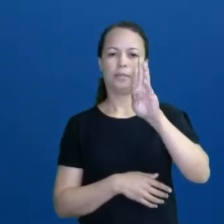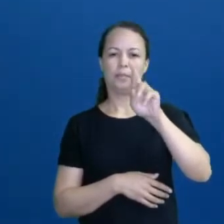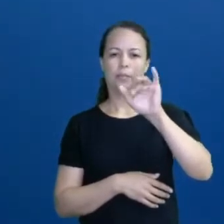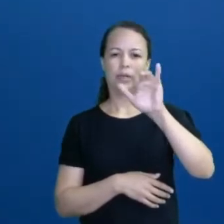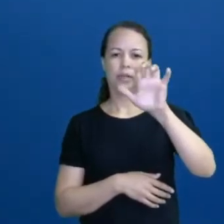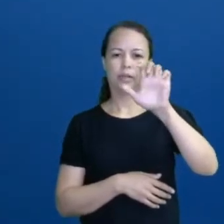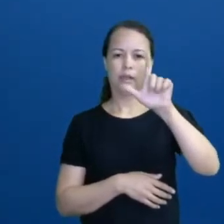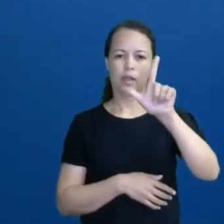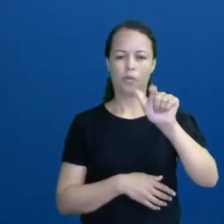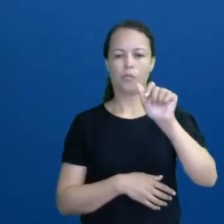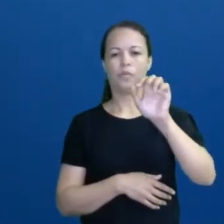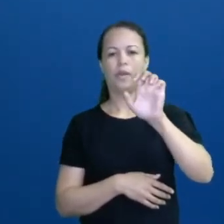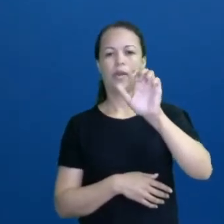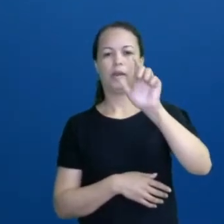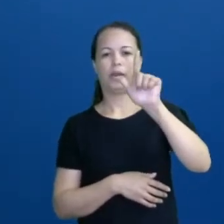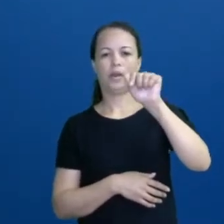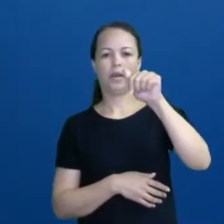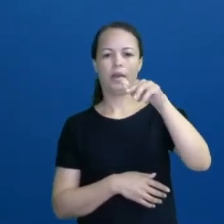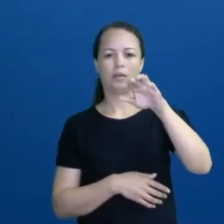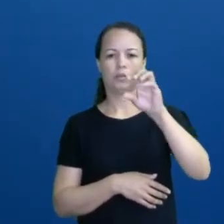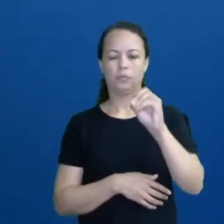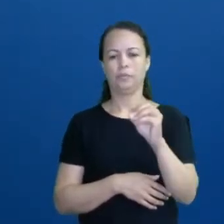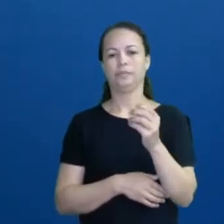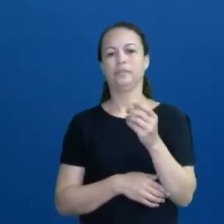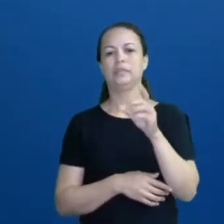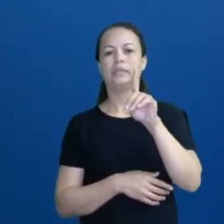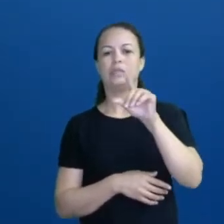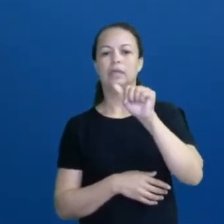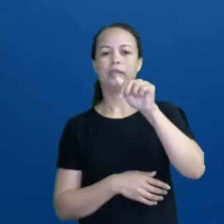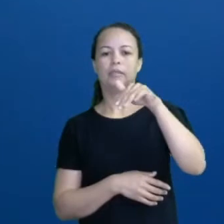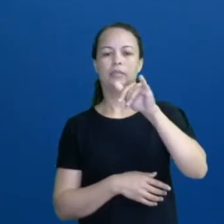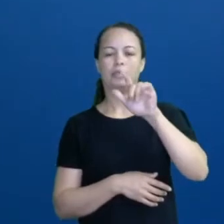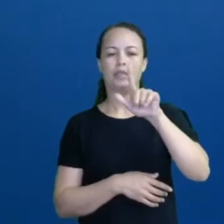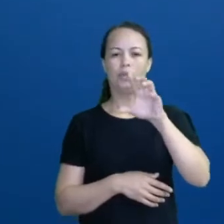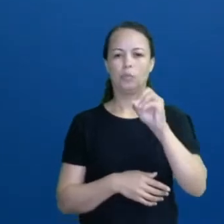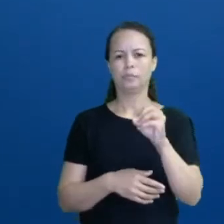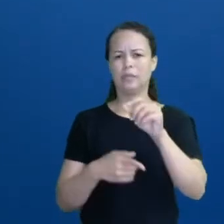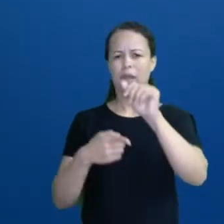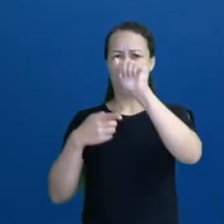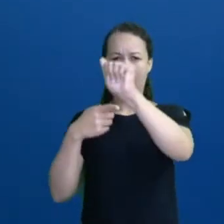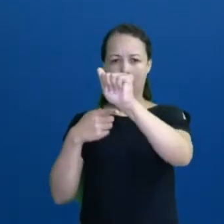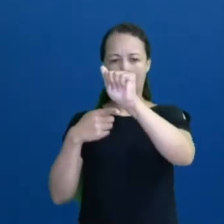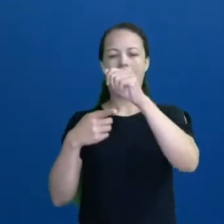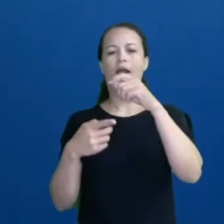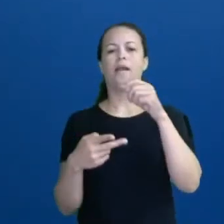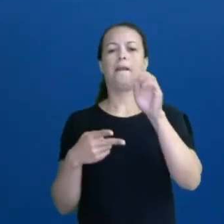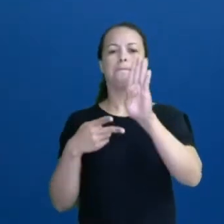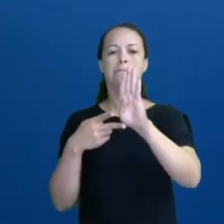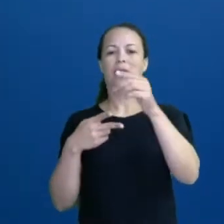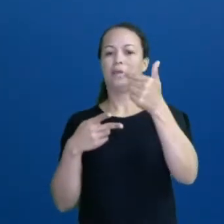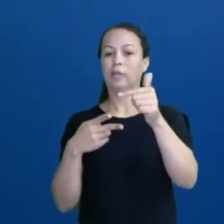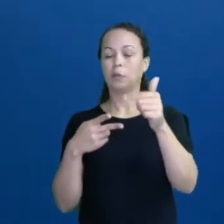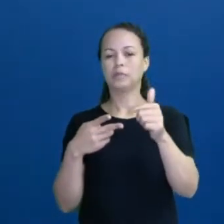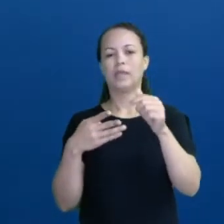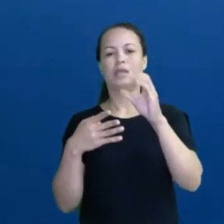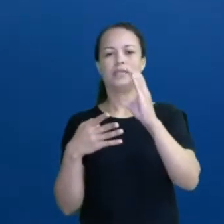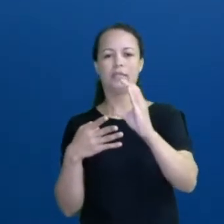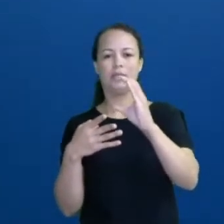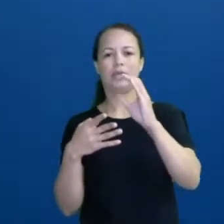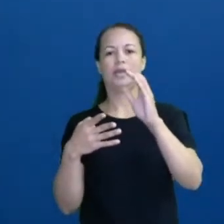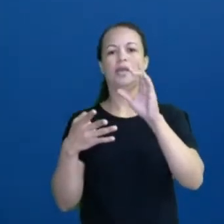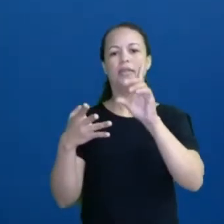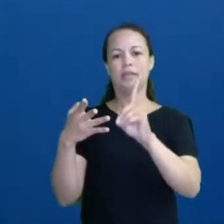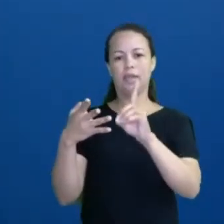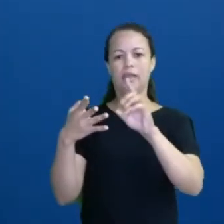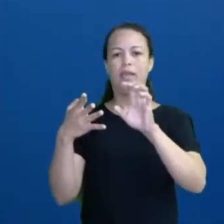do Danilo, A, B não tem, C, D, E. Então, o próximo nome da